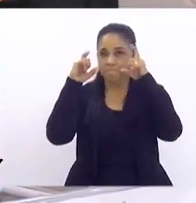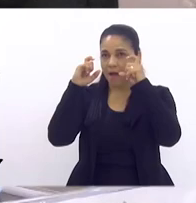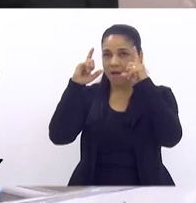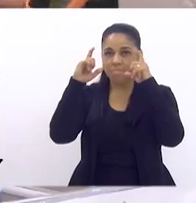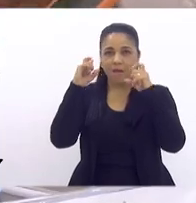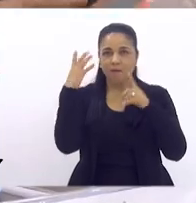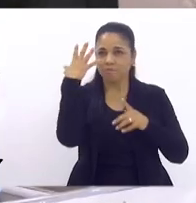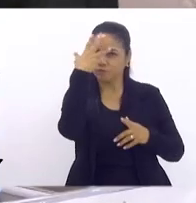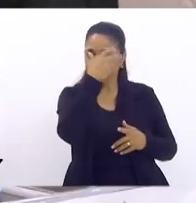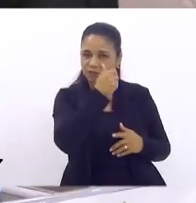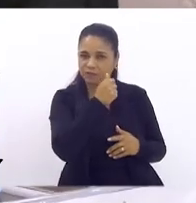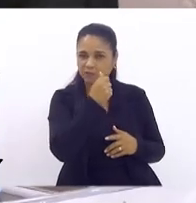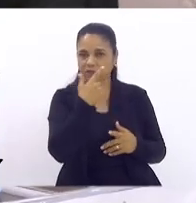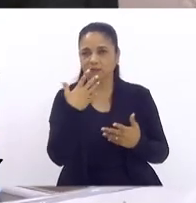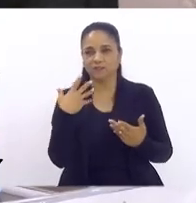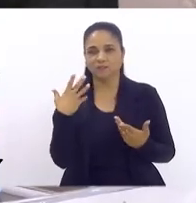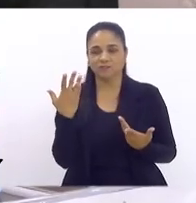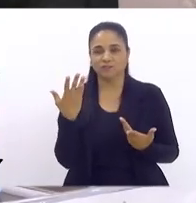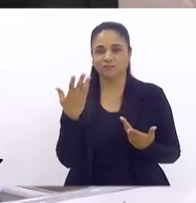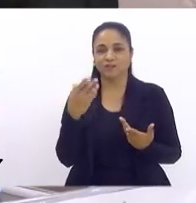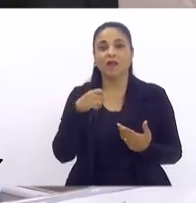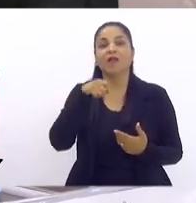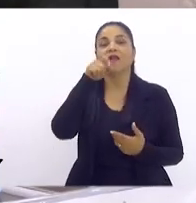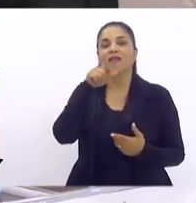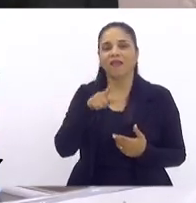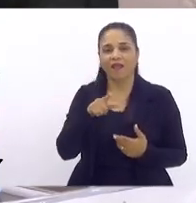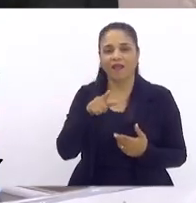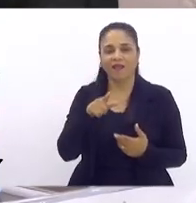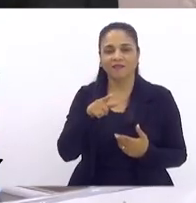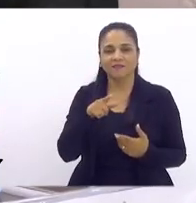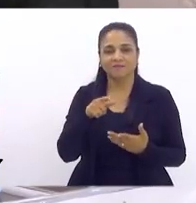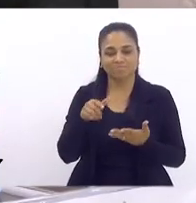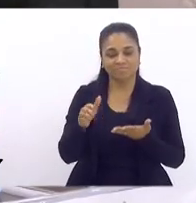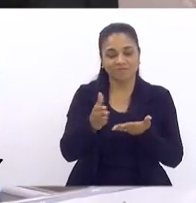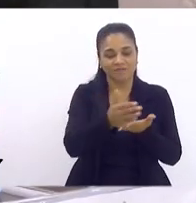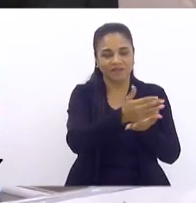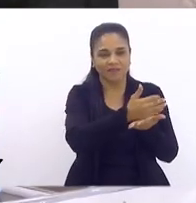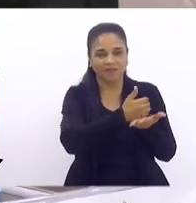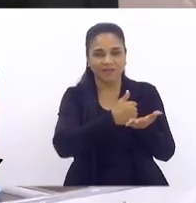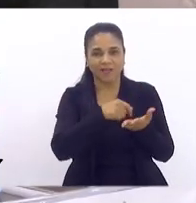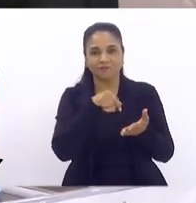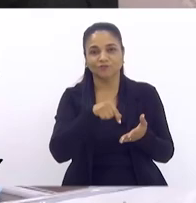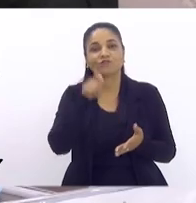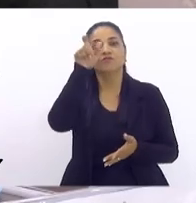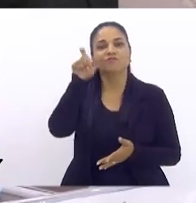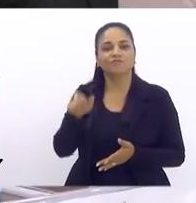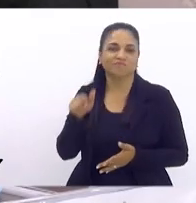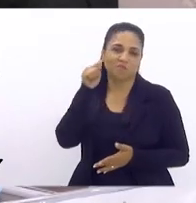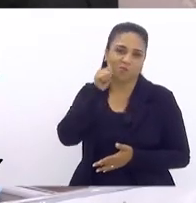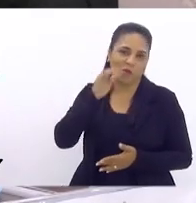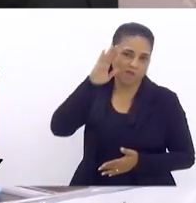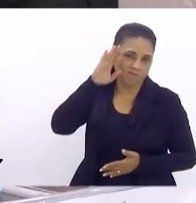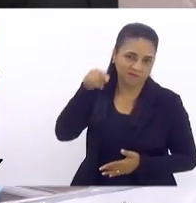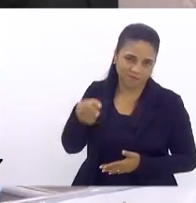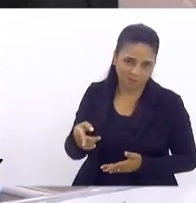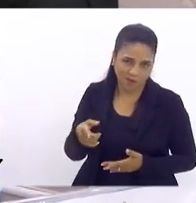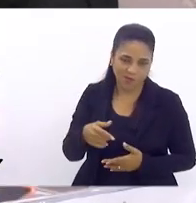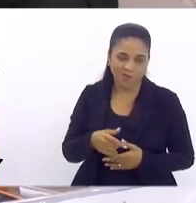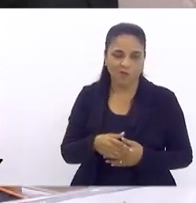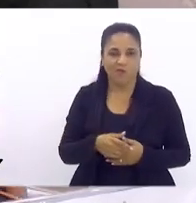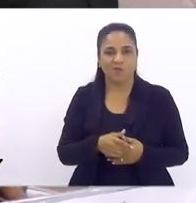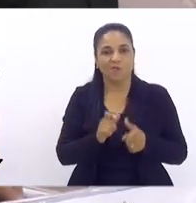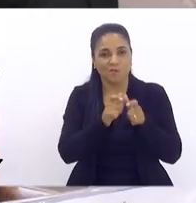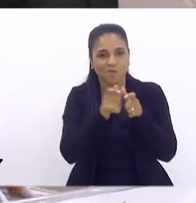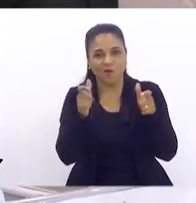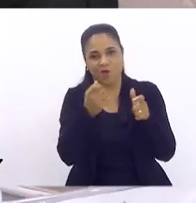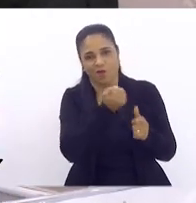sensuais quem tá mais exposta com a produção desse dado será as mulheres necessariamente Ou seja a produção massiva